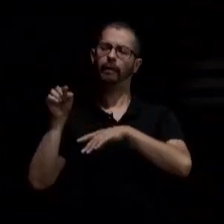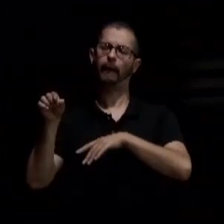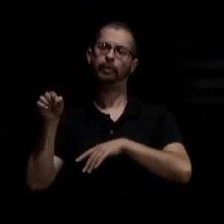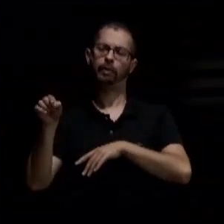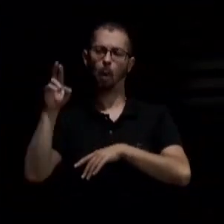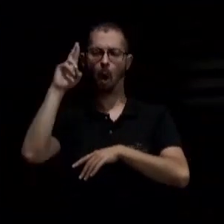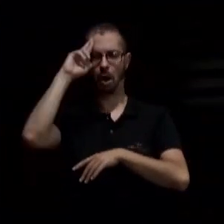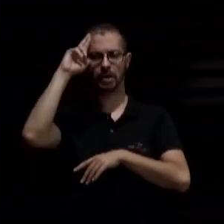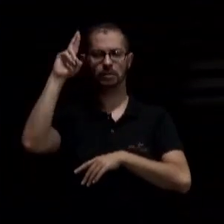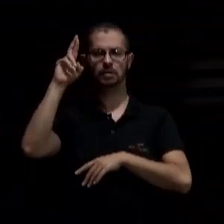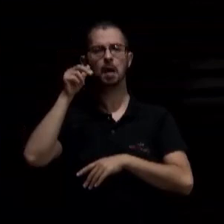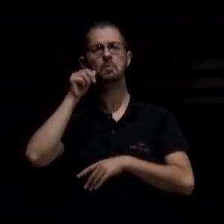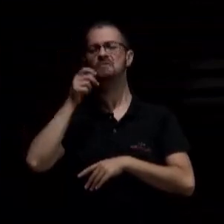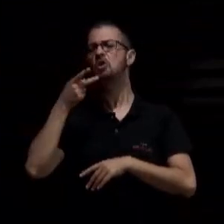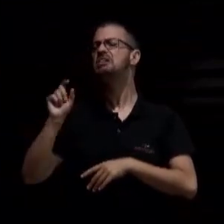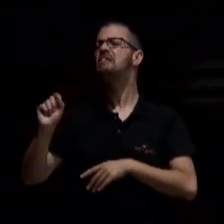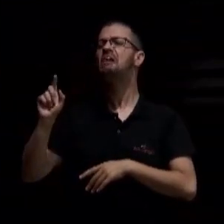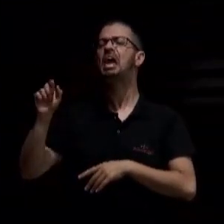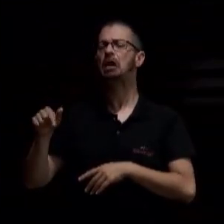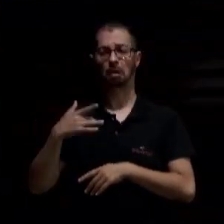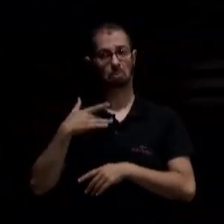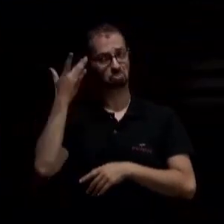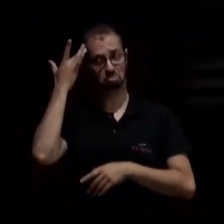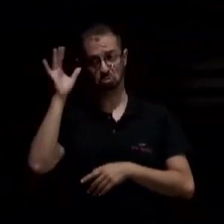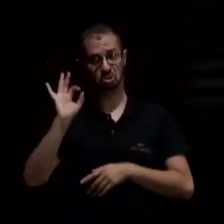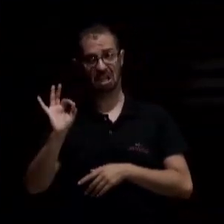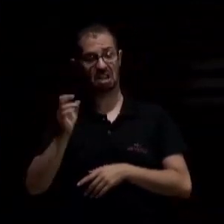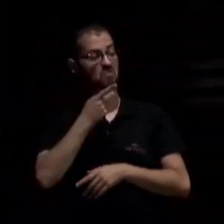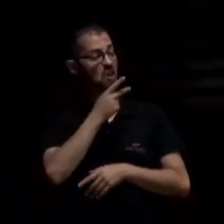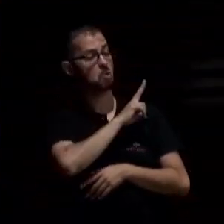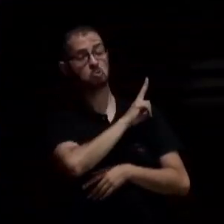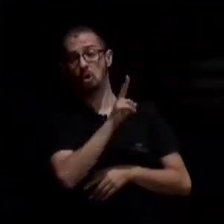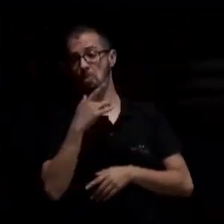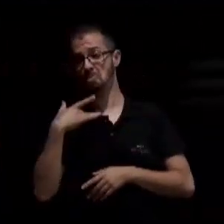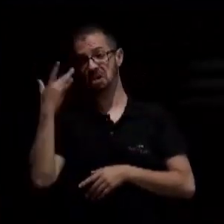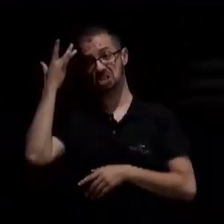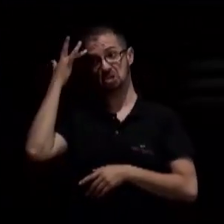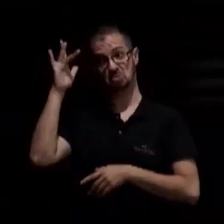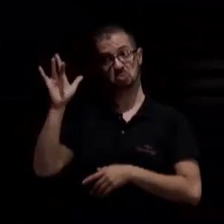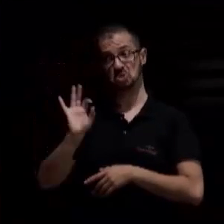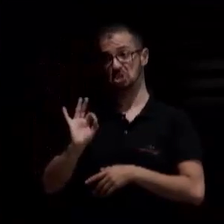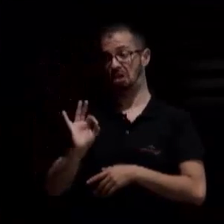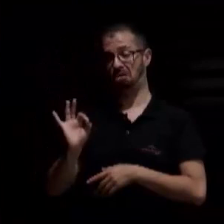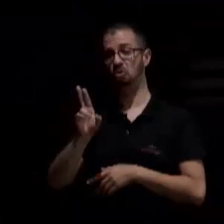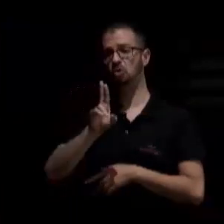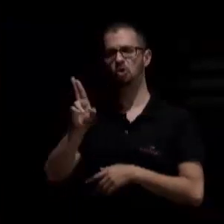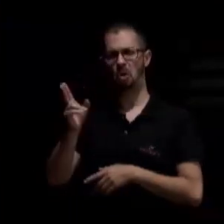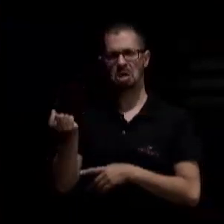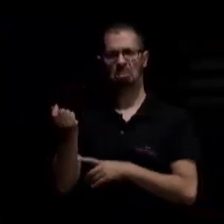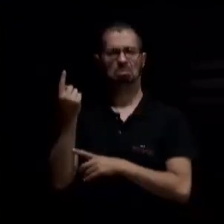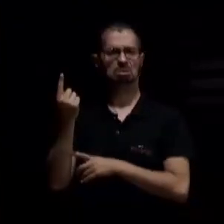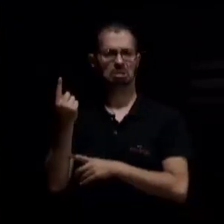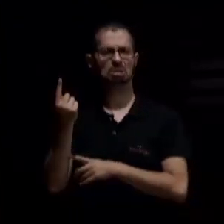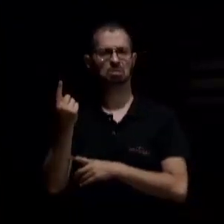Ela disse: quem é? Eu não sei. Ele disse o nome, mas eu não sei repetir. Um nome esquisito,